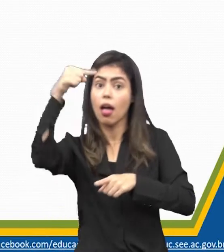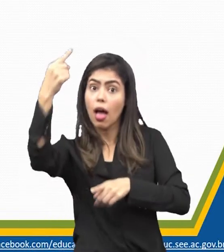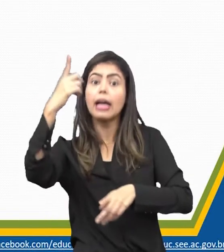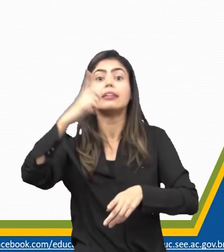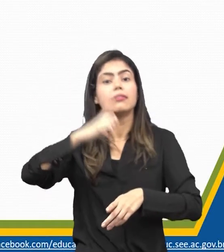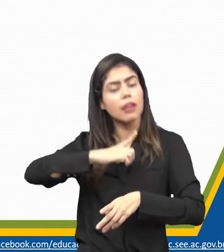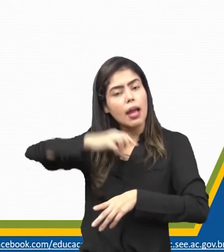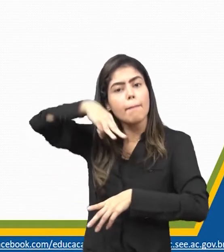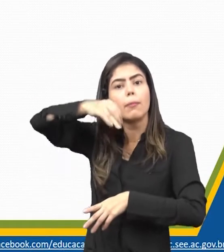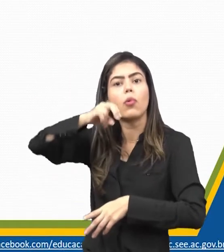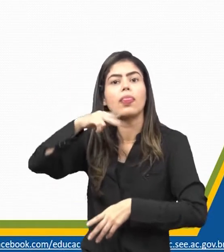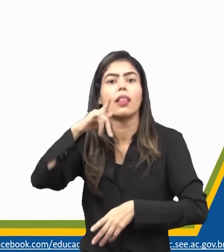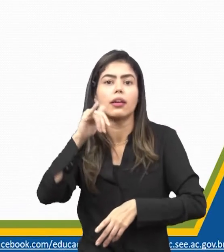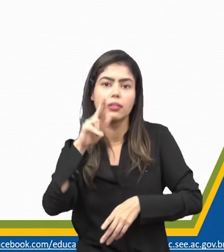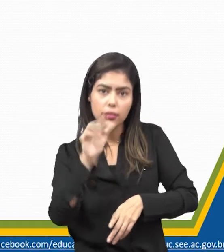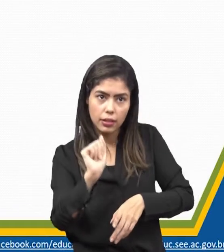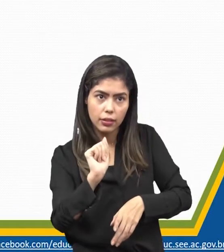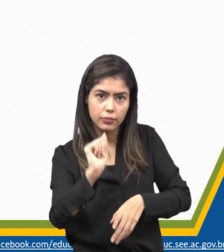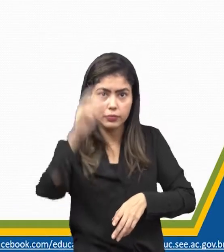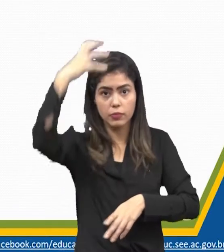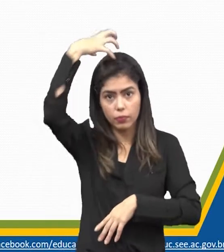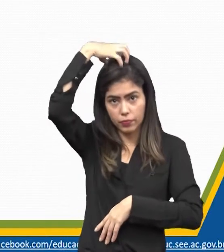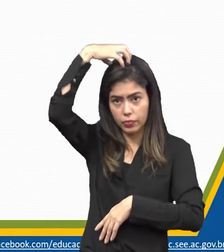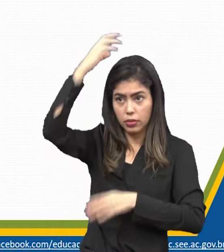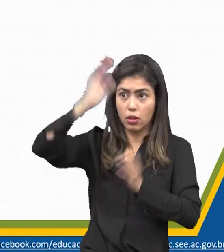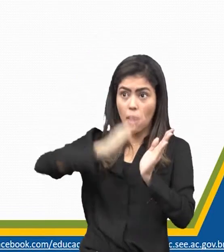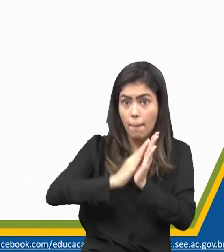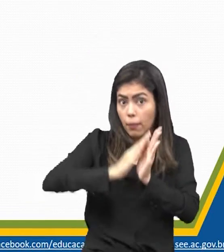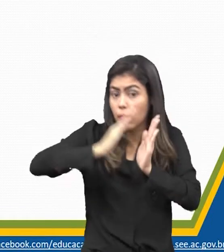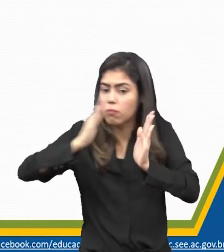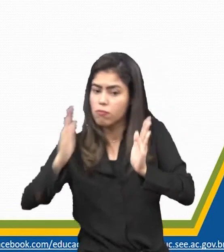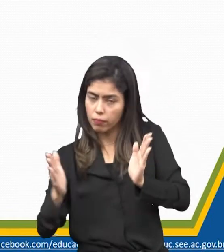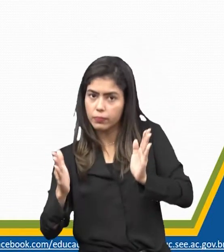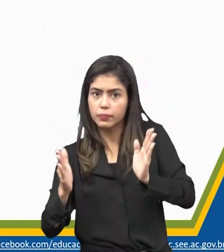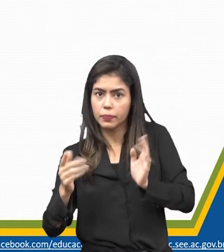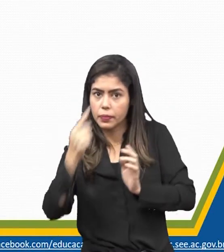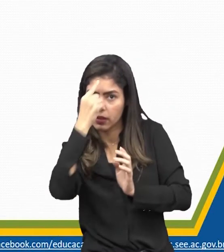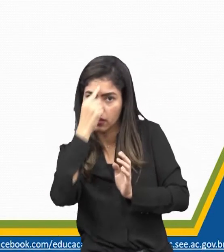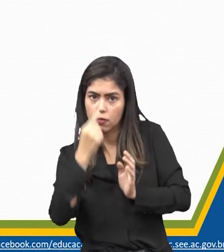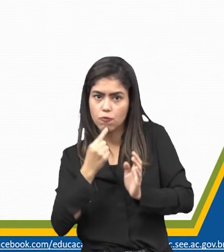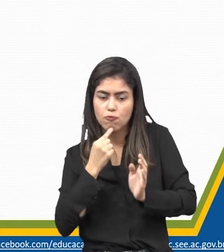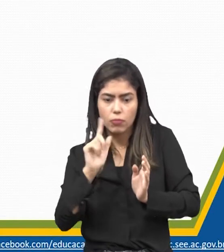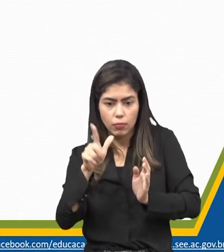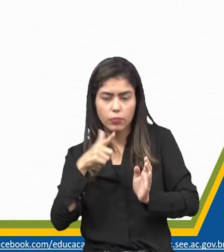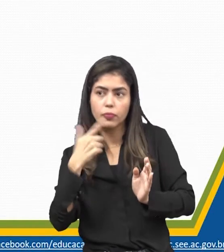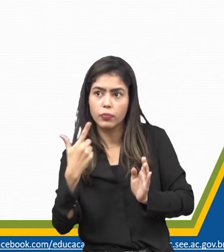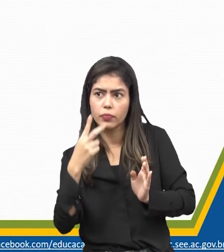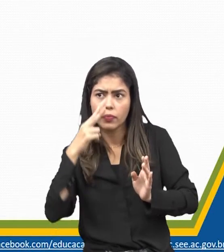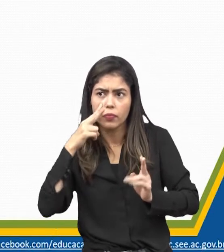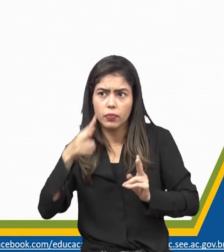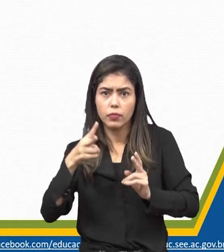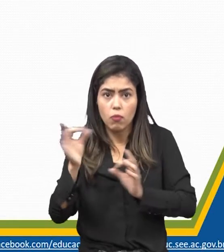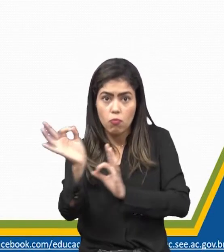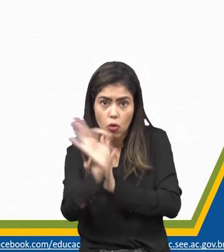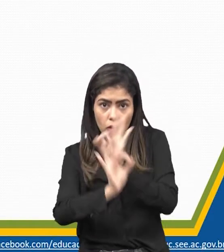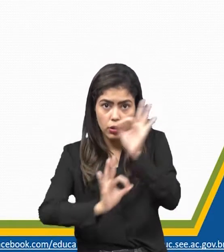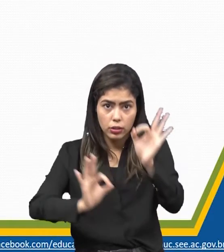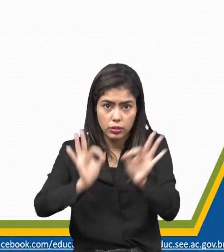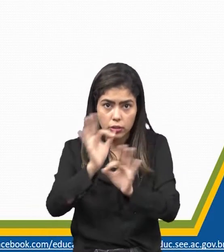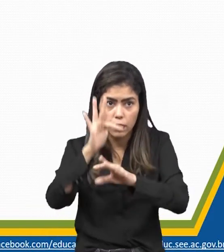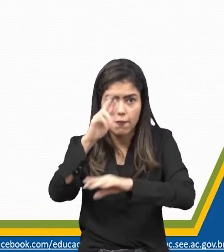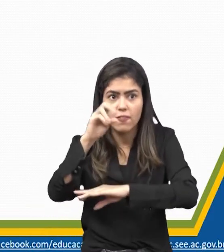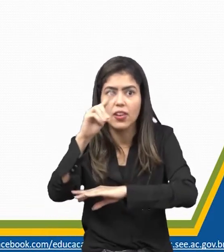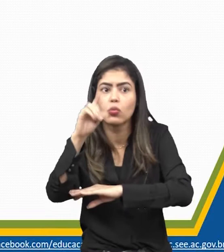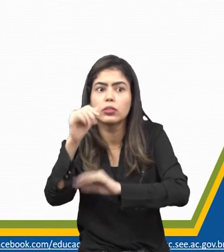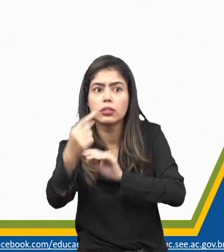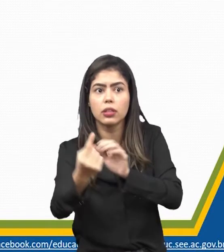existe uma monarquia. Por outro lado, a outra imagem, que está ao lado, vocês veem aí uma organização